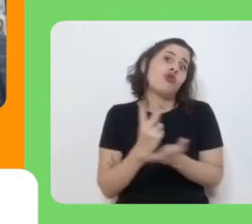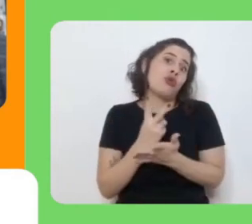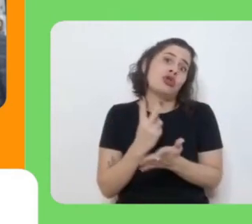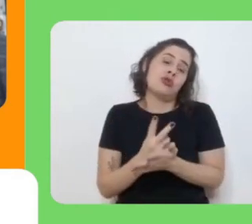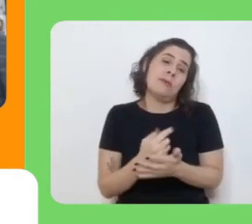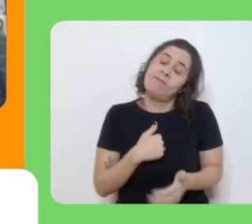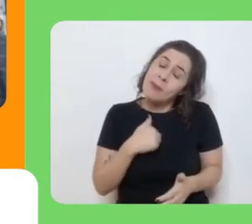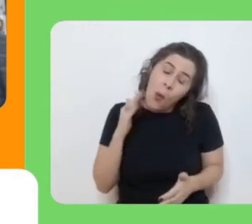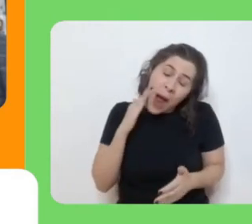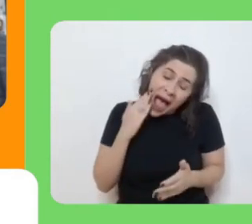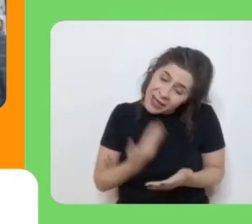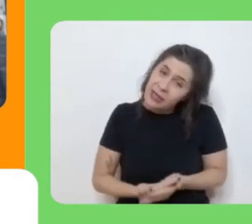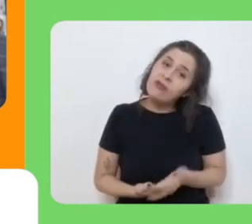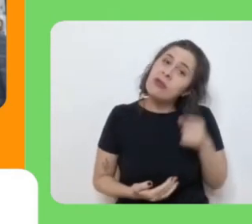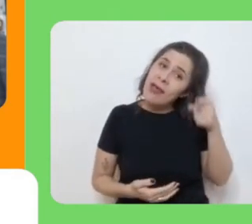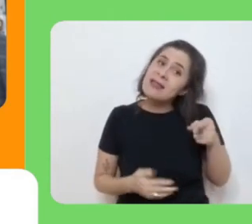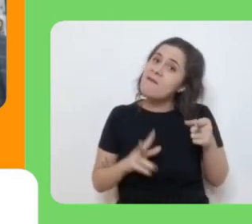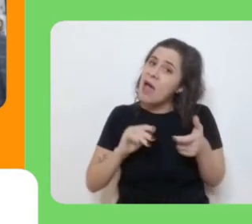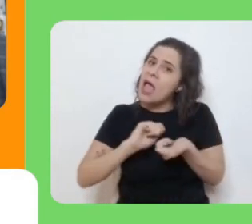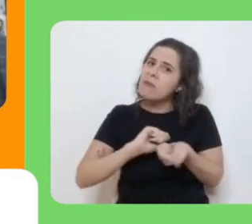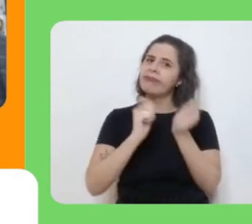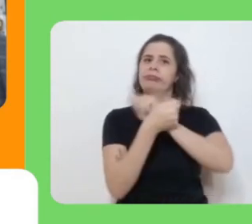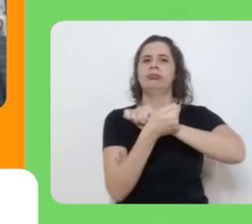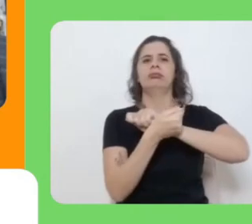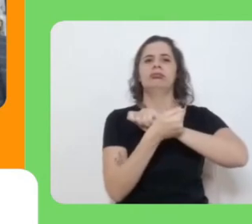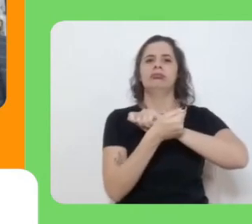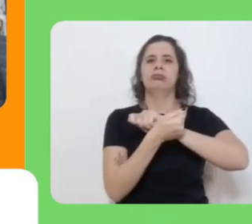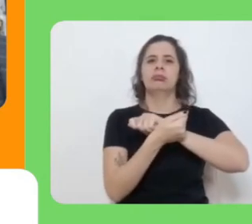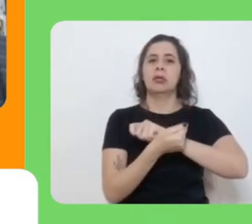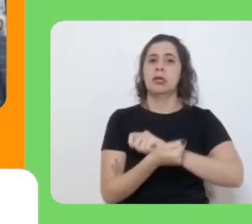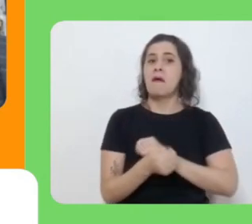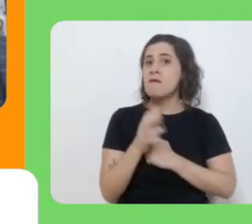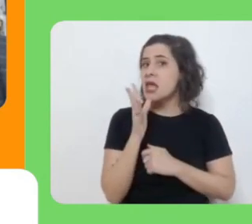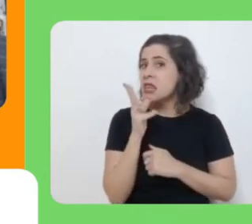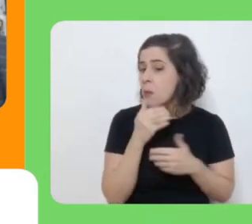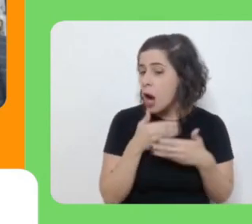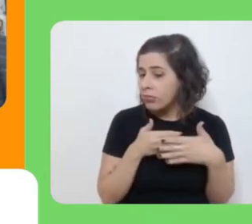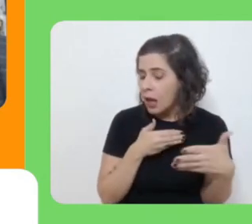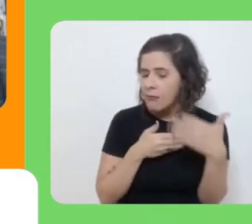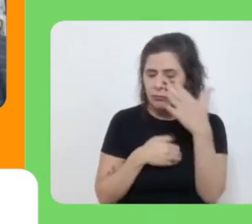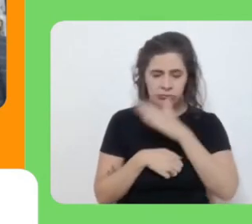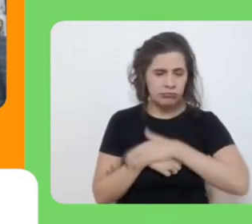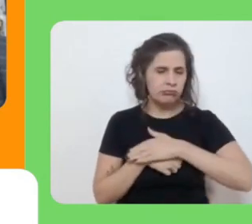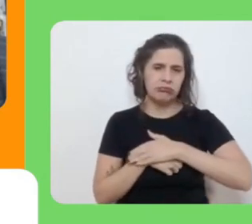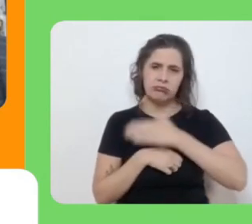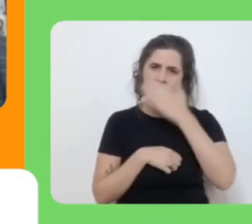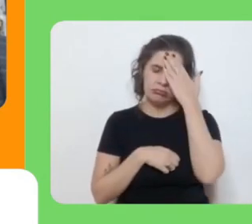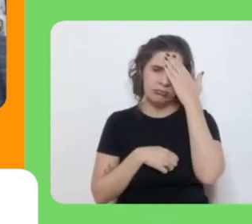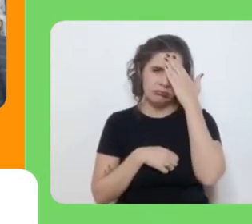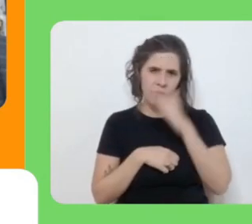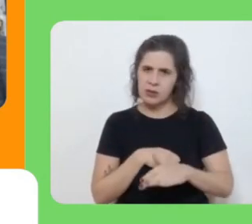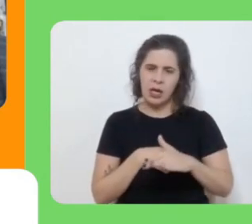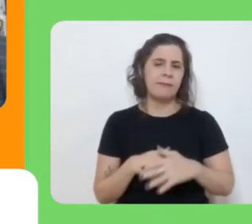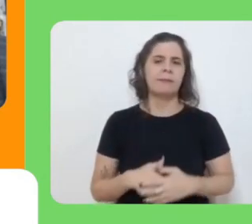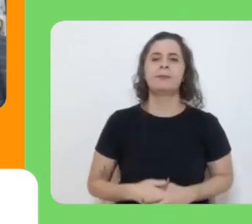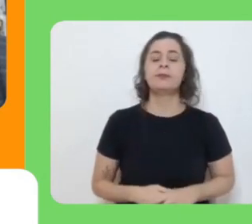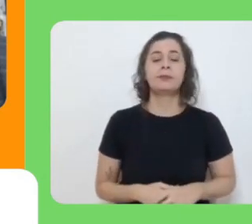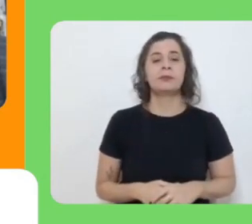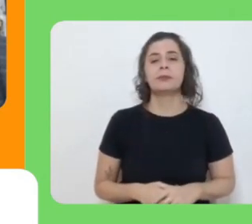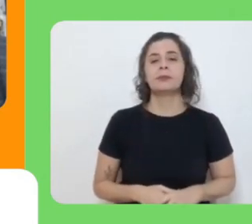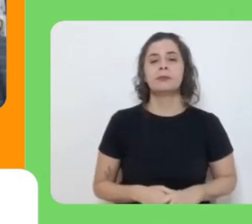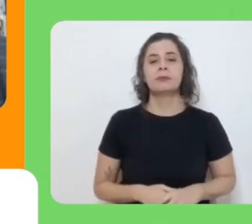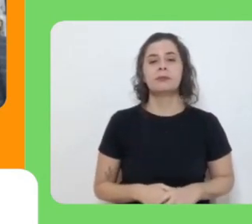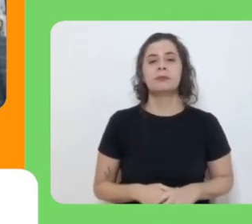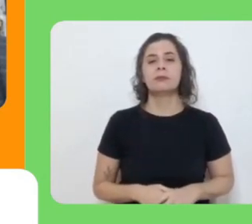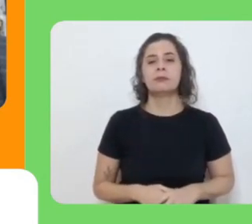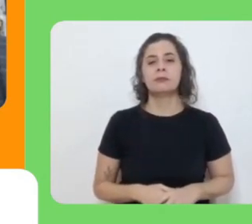eu acredito que vai se reajustar. Não sei quanto tempo vai demorar. Não sei quanto. Entendi. Eu tenho alguns pontos em relação a